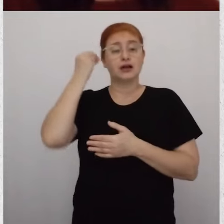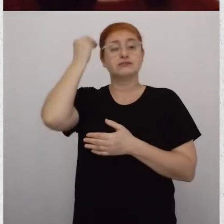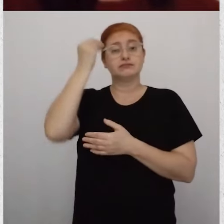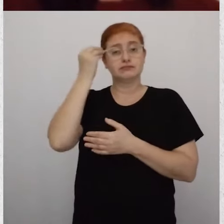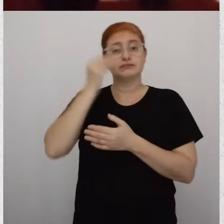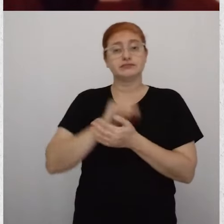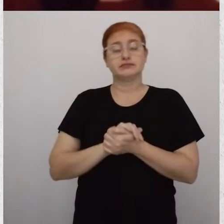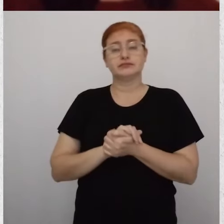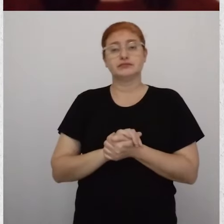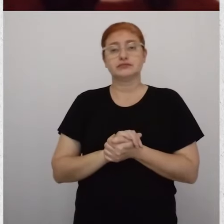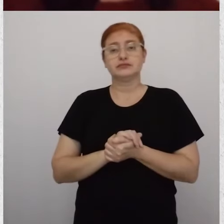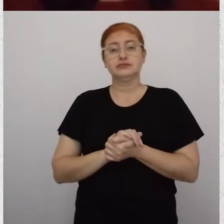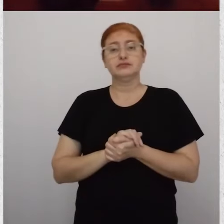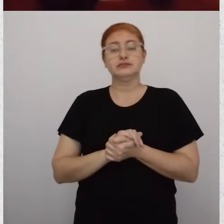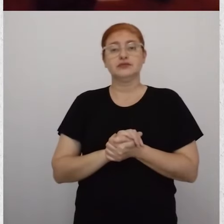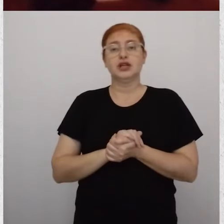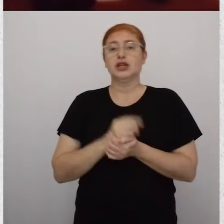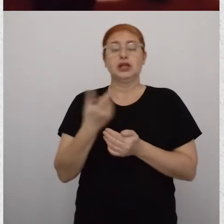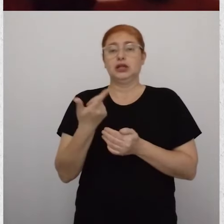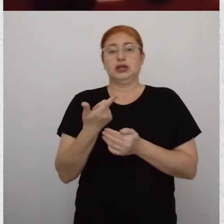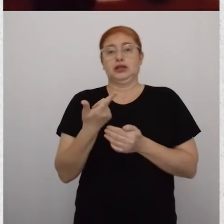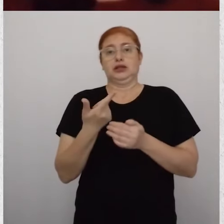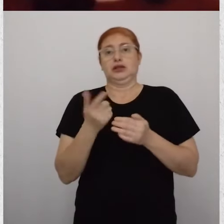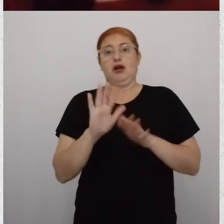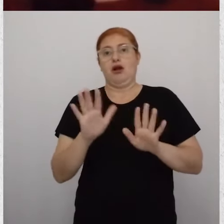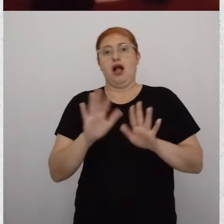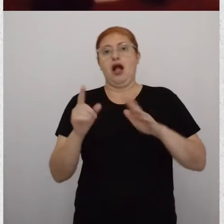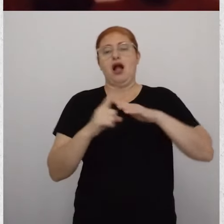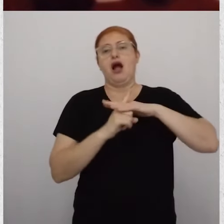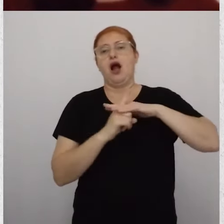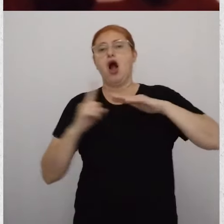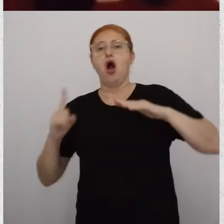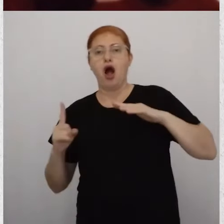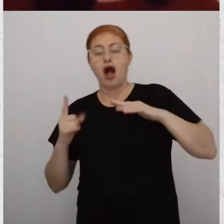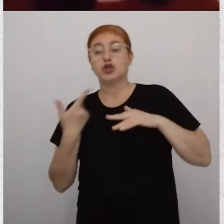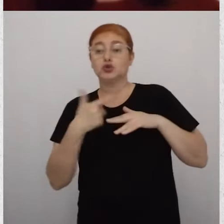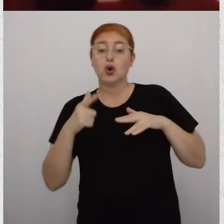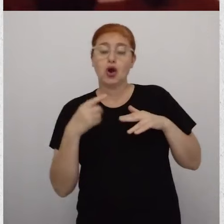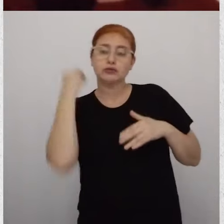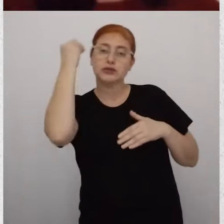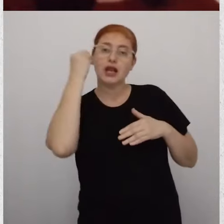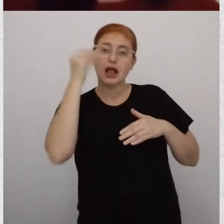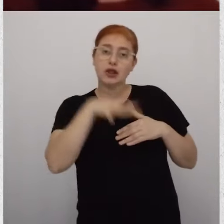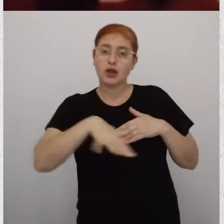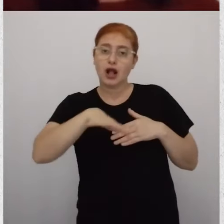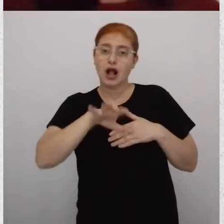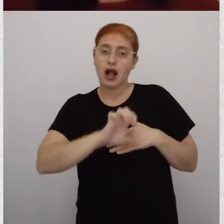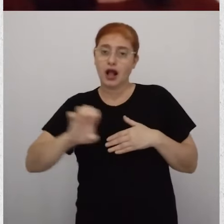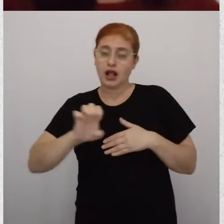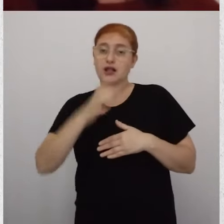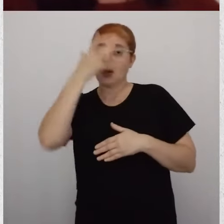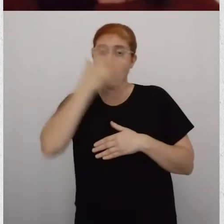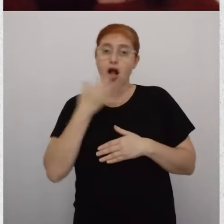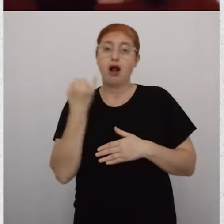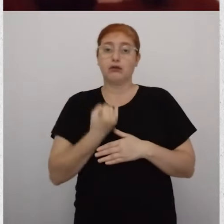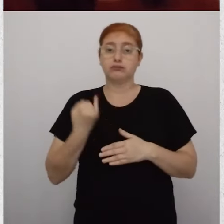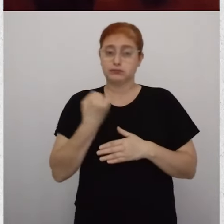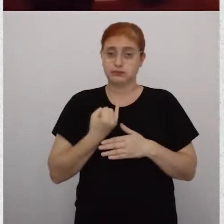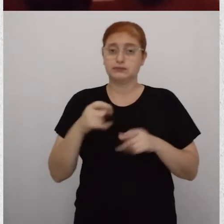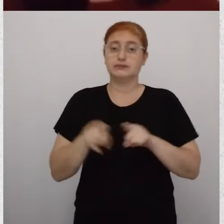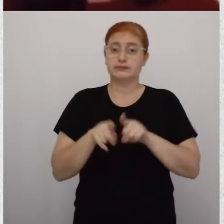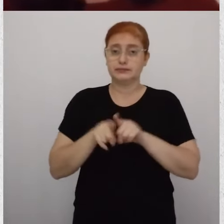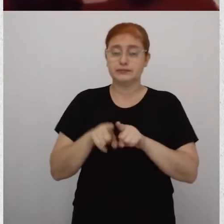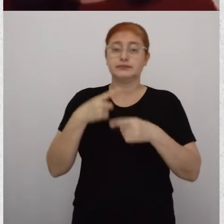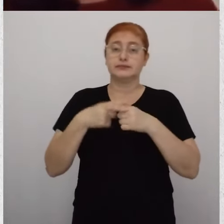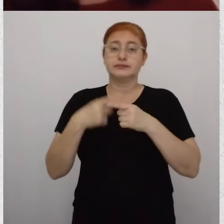experiências que não estão isoladas de outras experiências do campo da esquerda, sabe? Eu acho que isso é muito importante